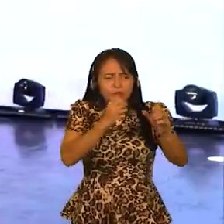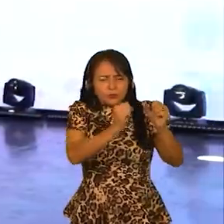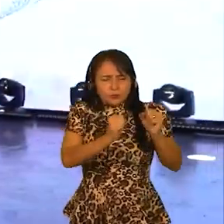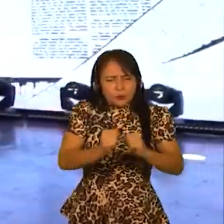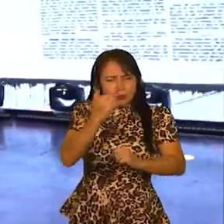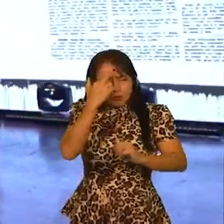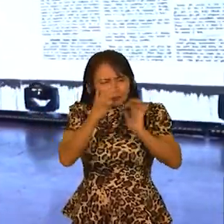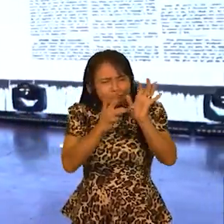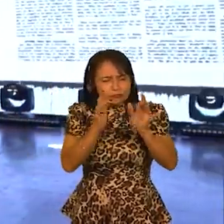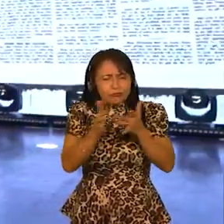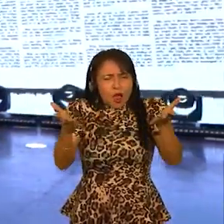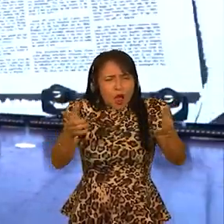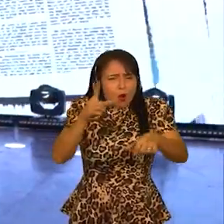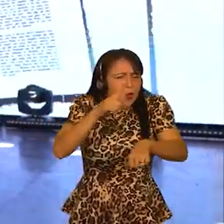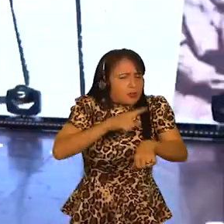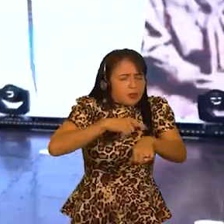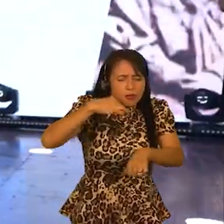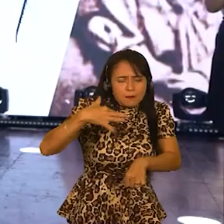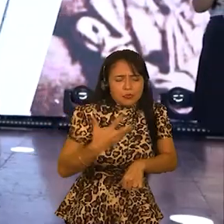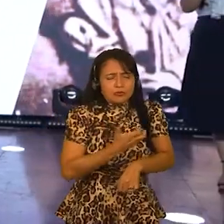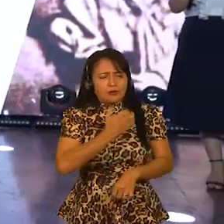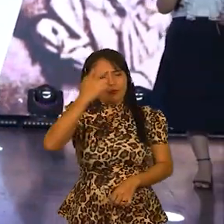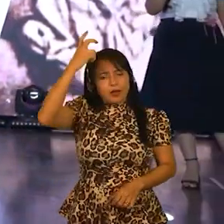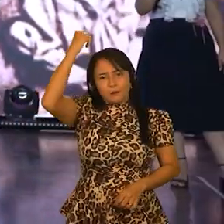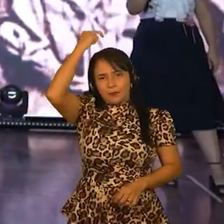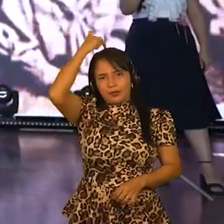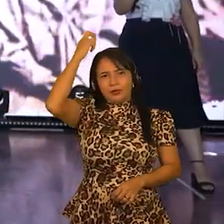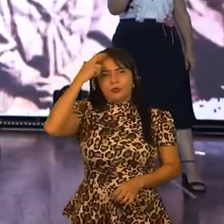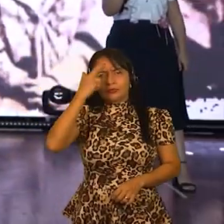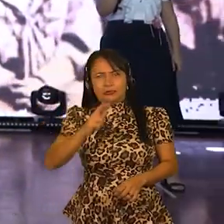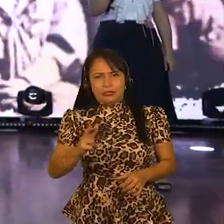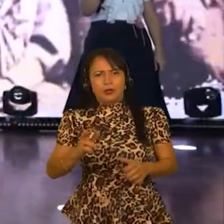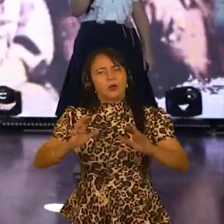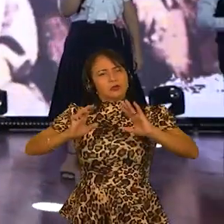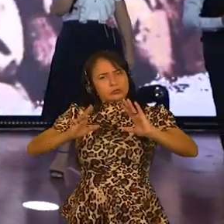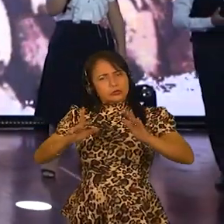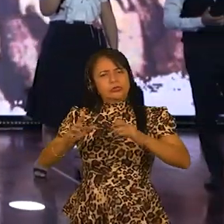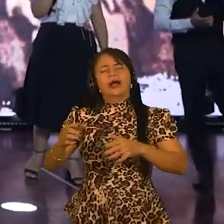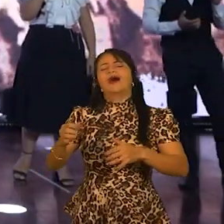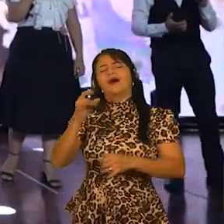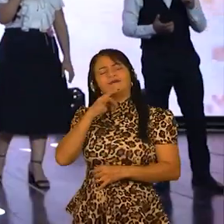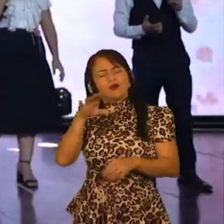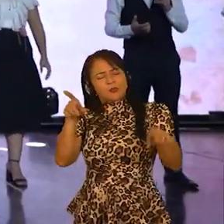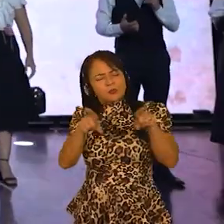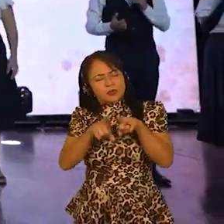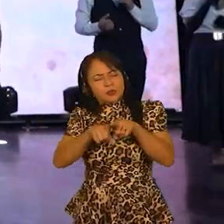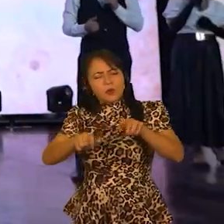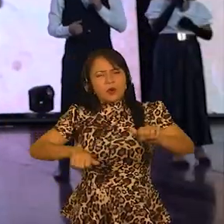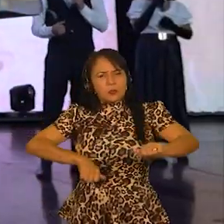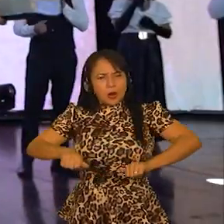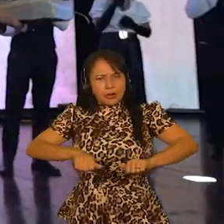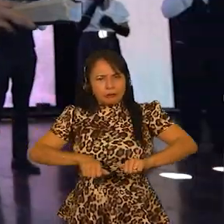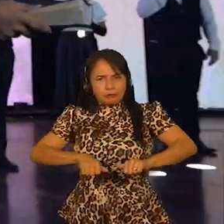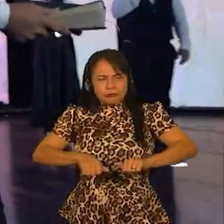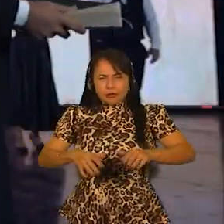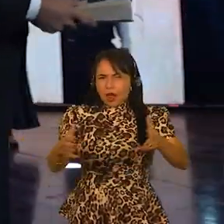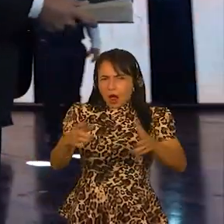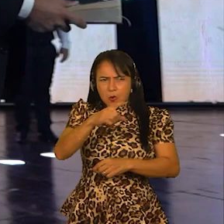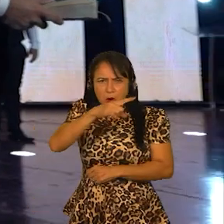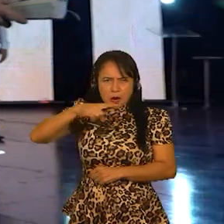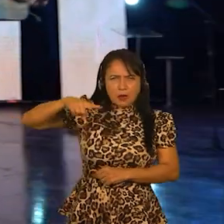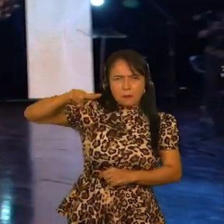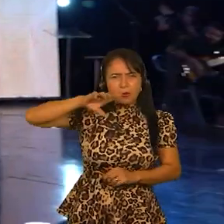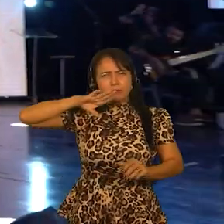bíblico de salvação e Pentecostes, como relatado no livro de Atos. Pois para vós outros